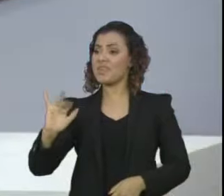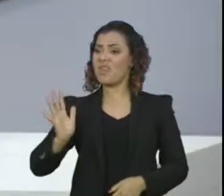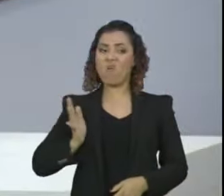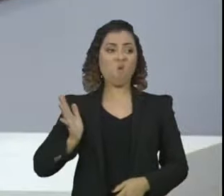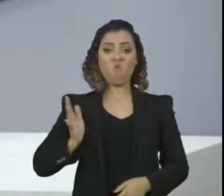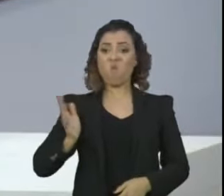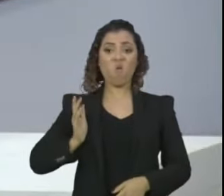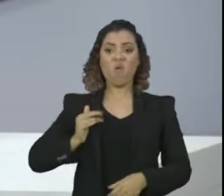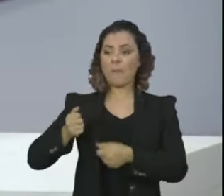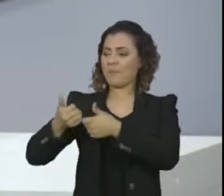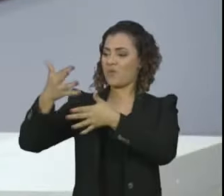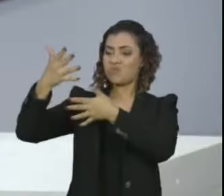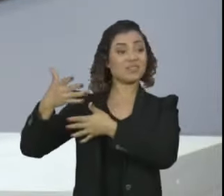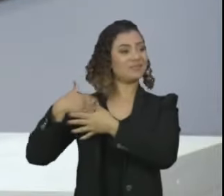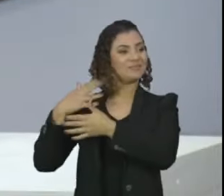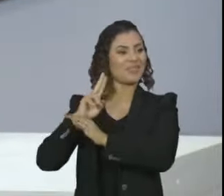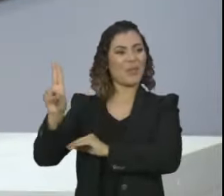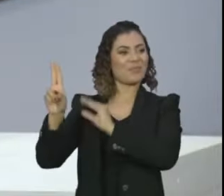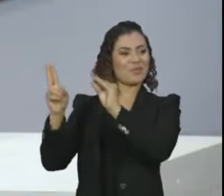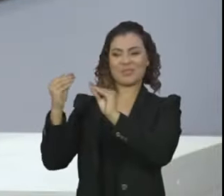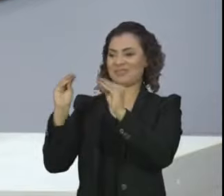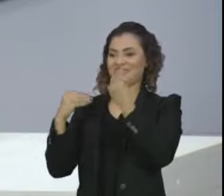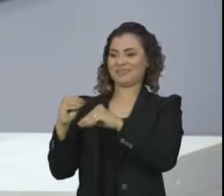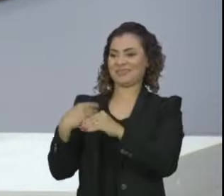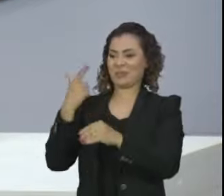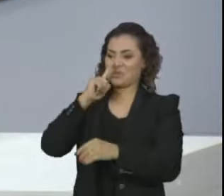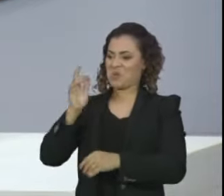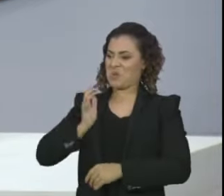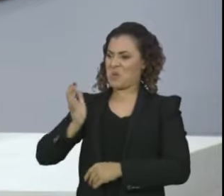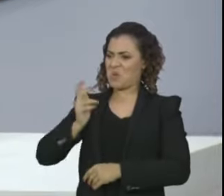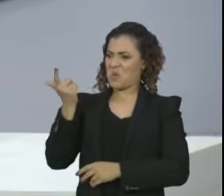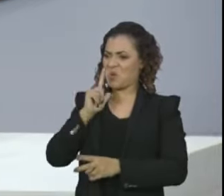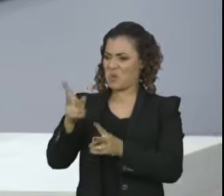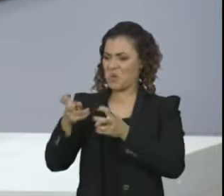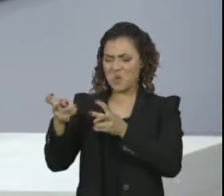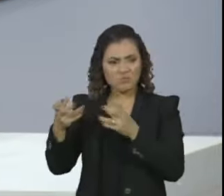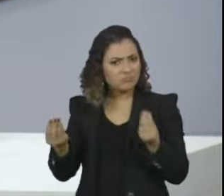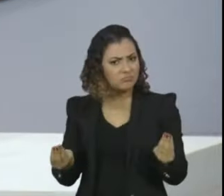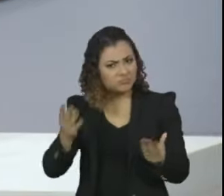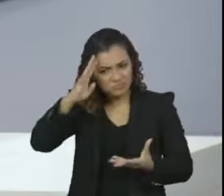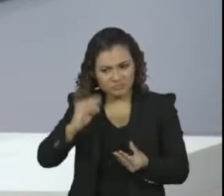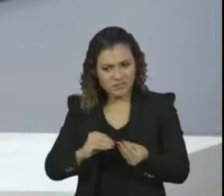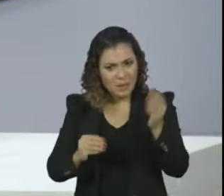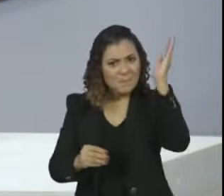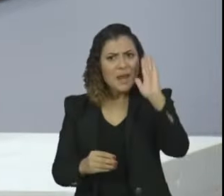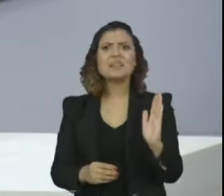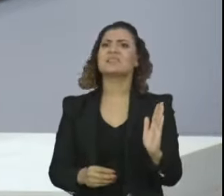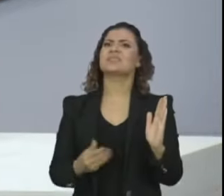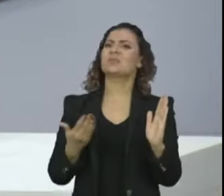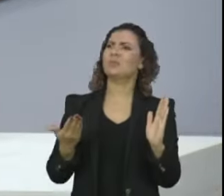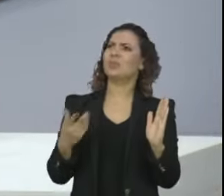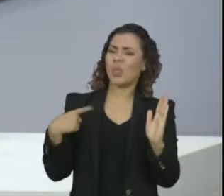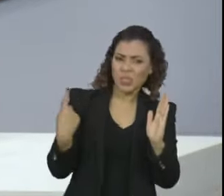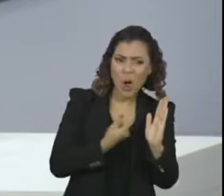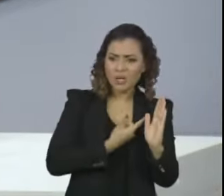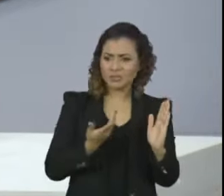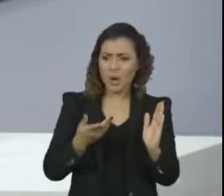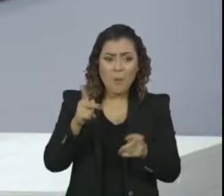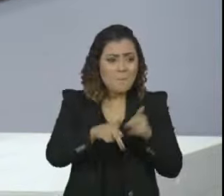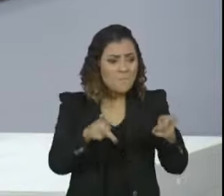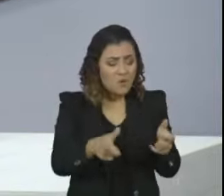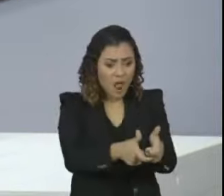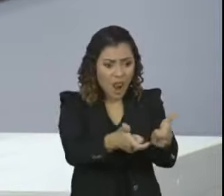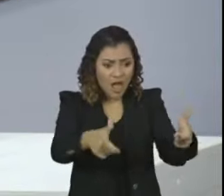engrossarem a lista das pessoas mais ricas do mundo é o que podemos concluir o Brasil nosso o